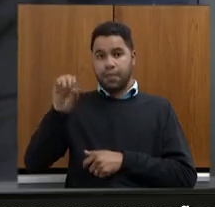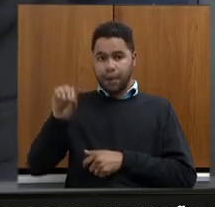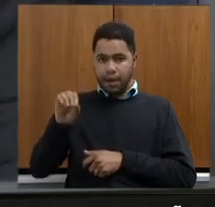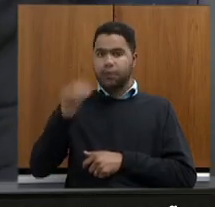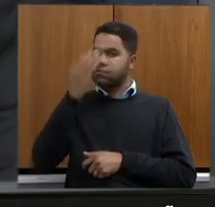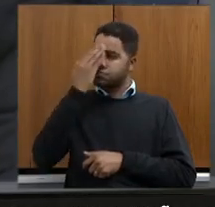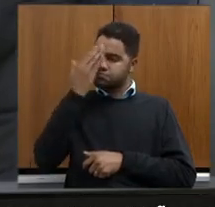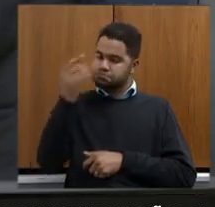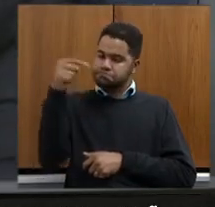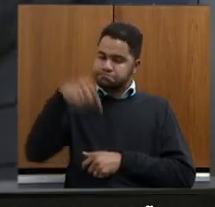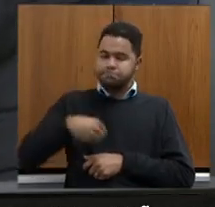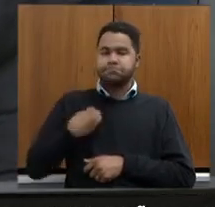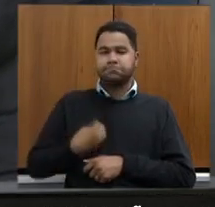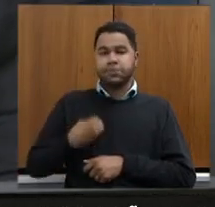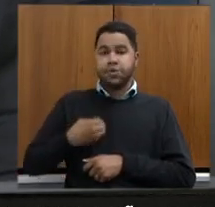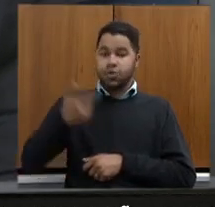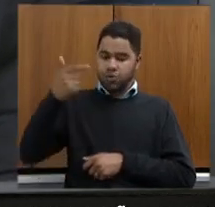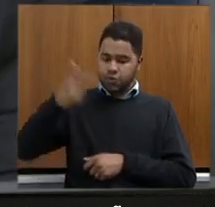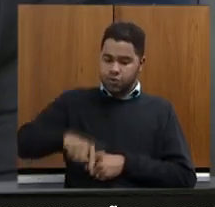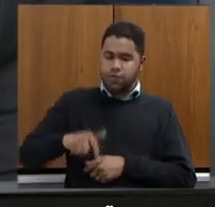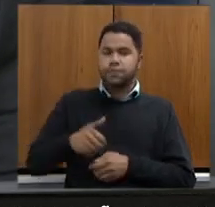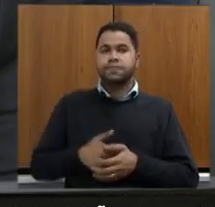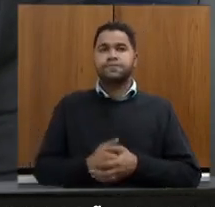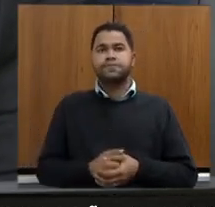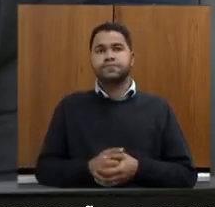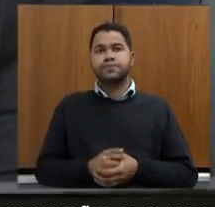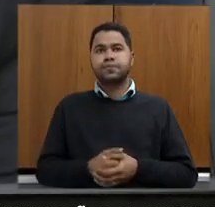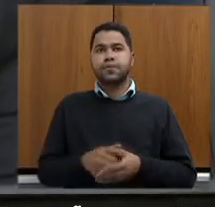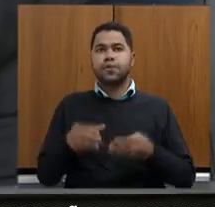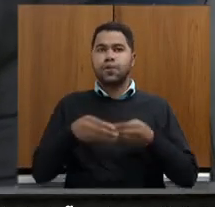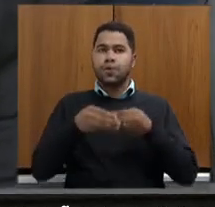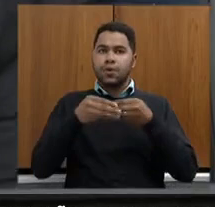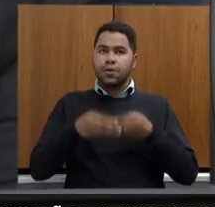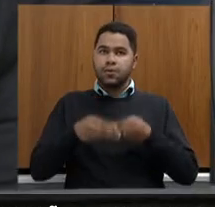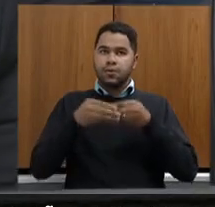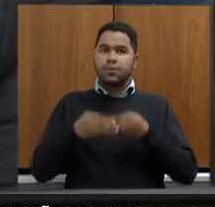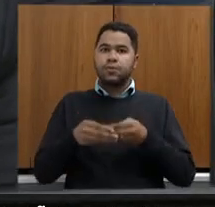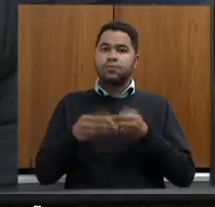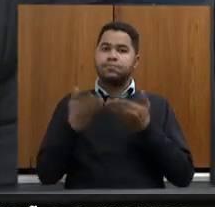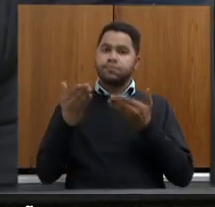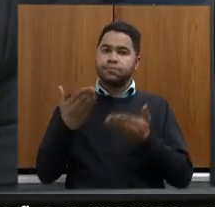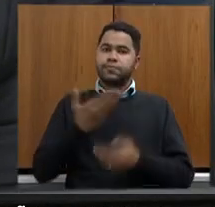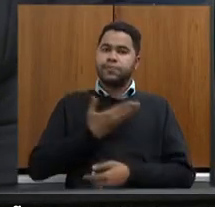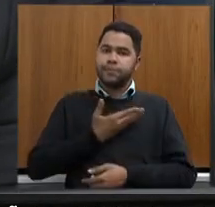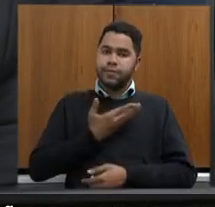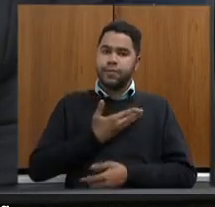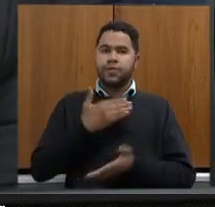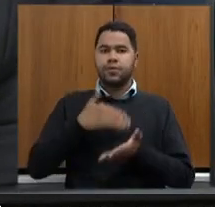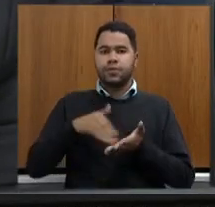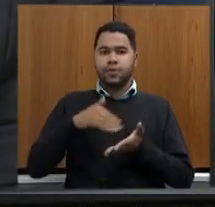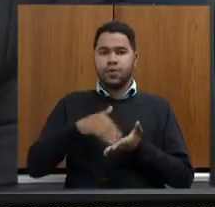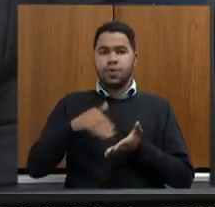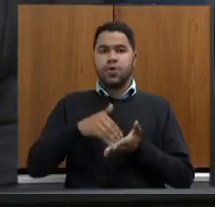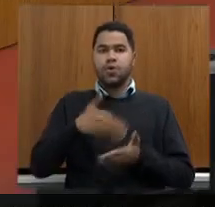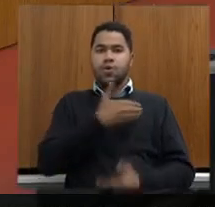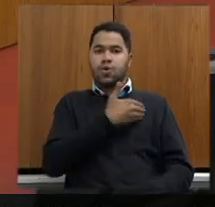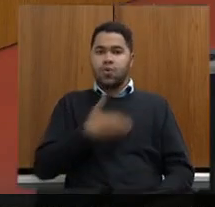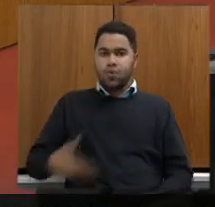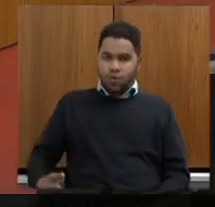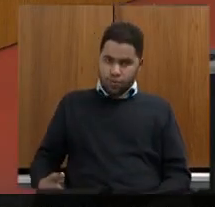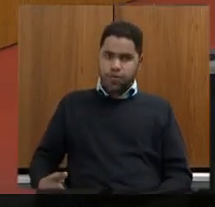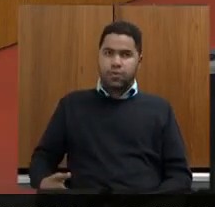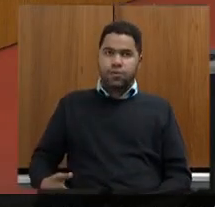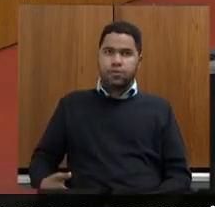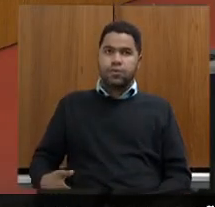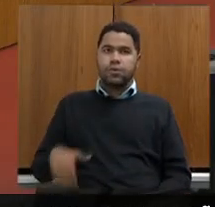na Assembleia de minas mais uma vez comprimento o nosso caro amigo secretário de governo